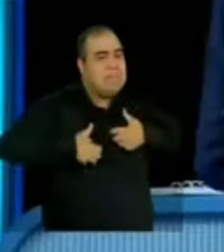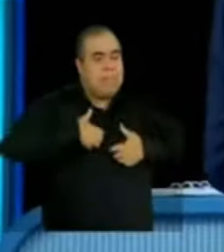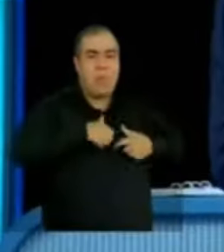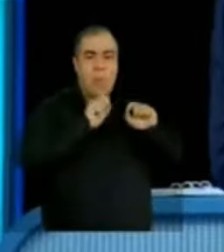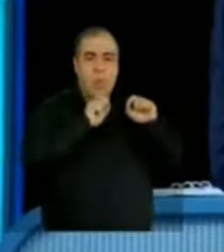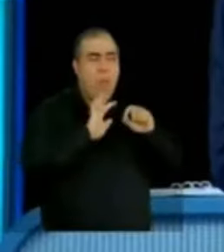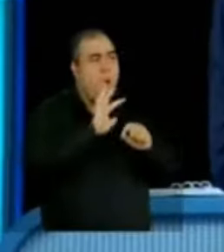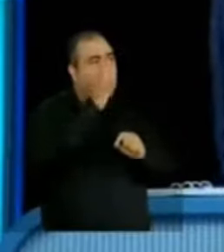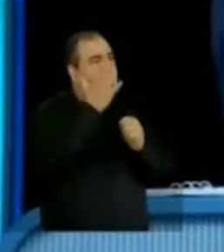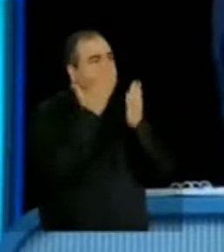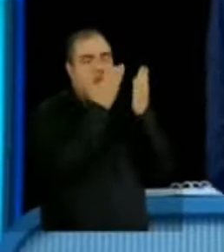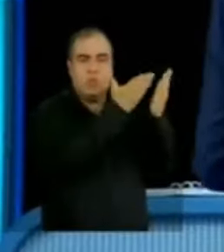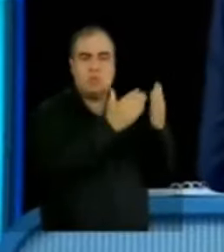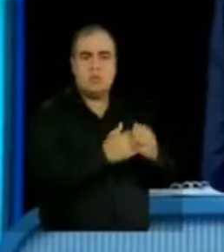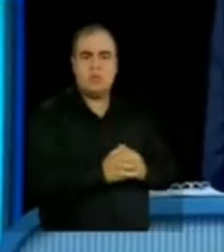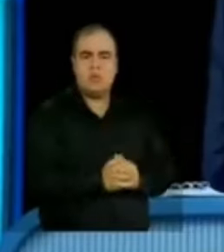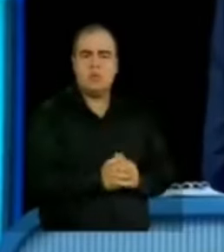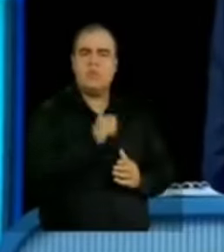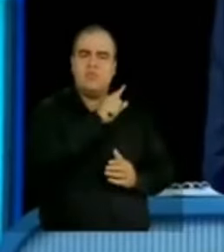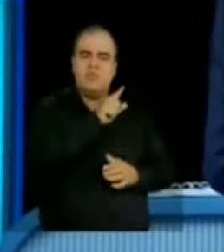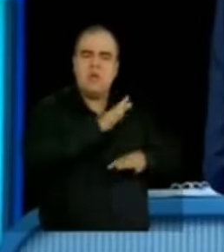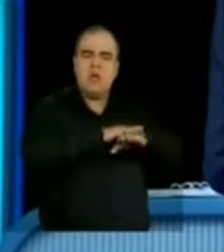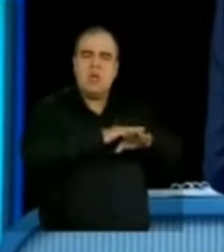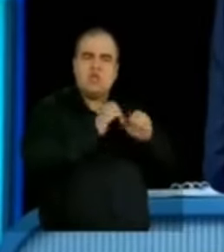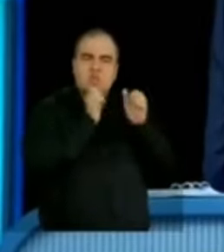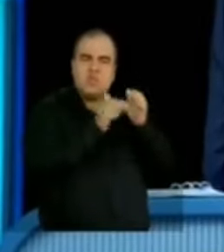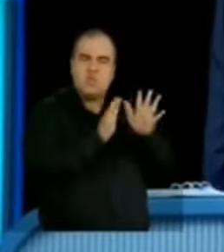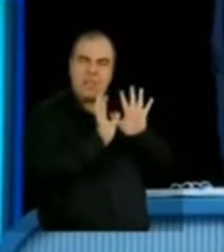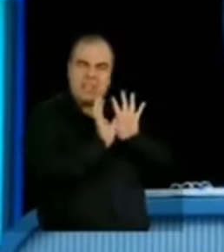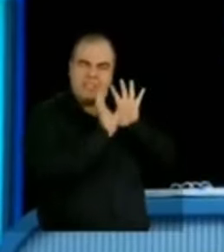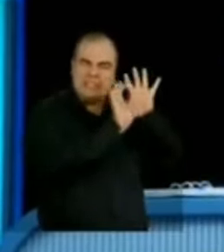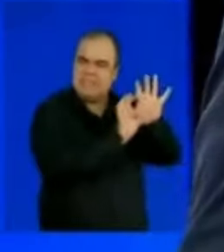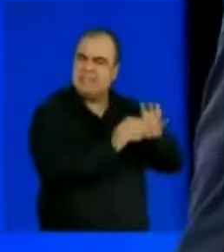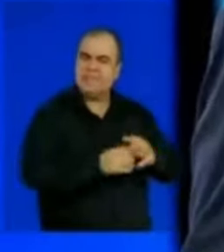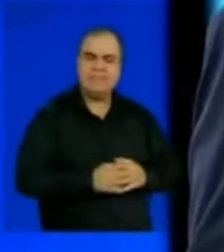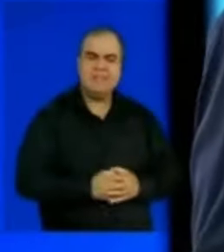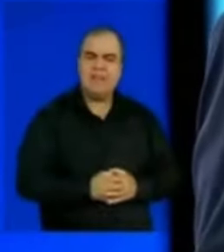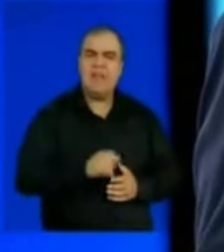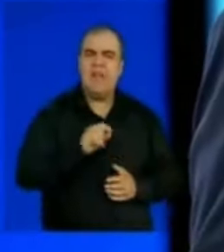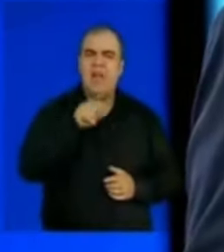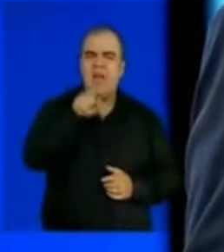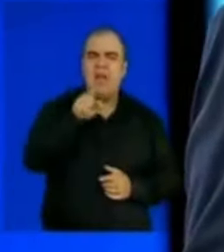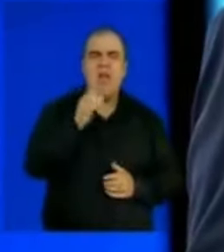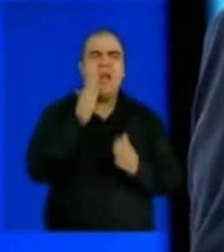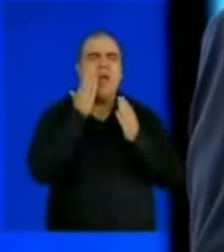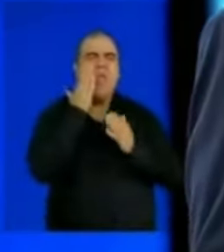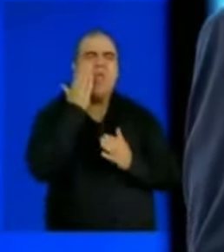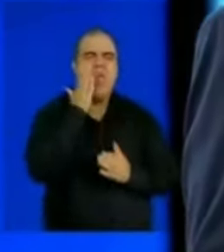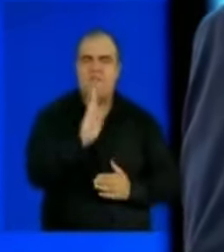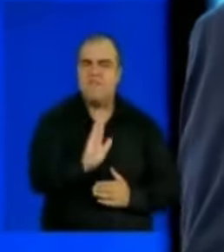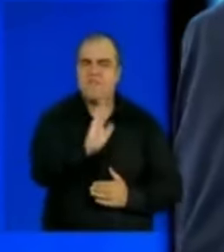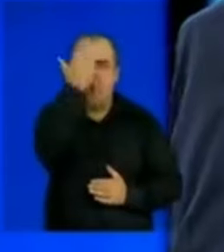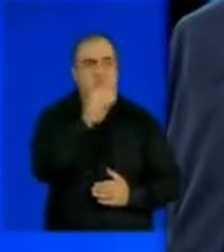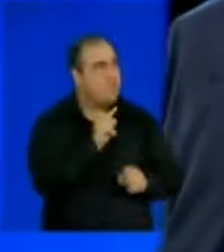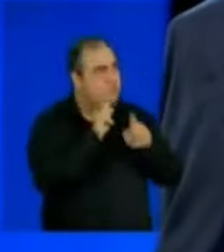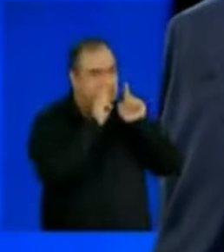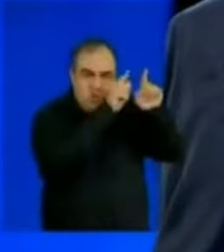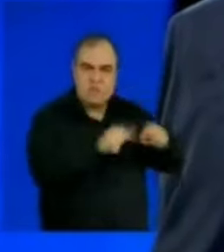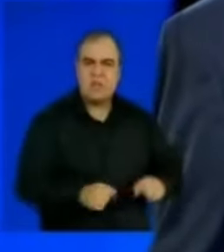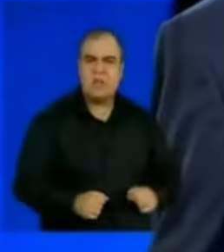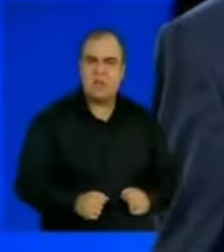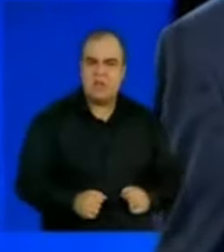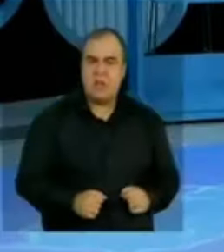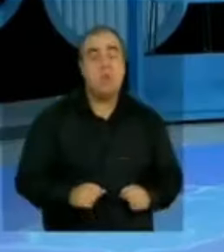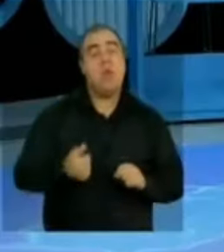tá acontecendo com você para você ter uma atitude dessa quem tem duas caras nesse debate é você teve durante a